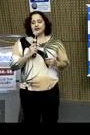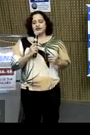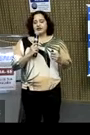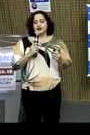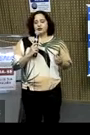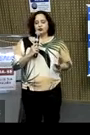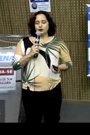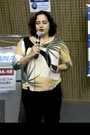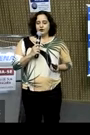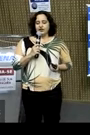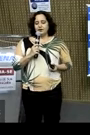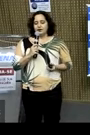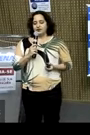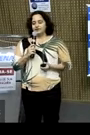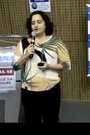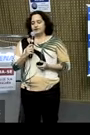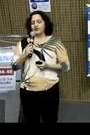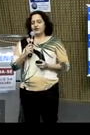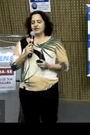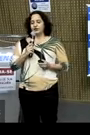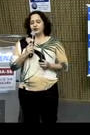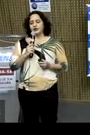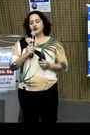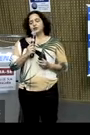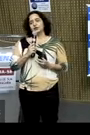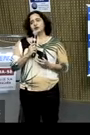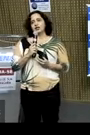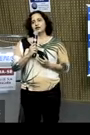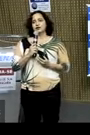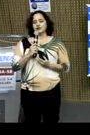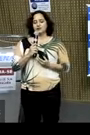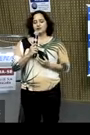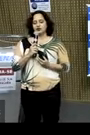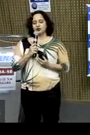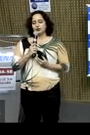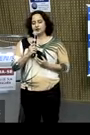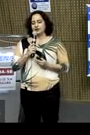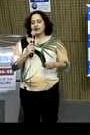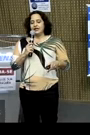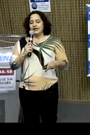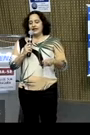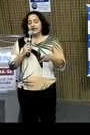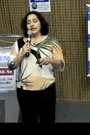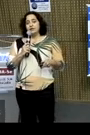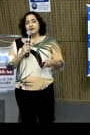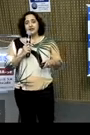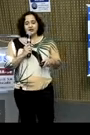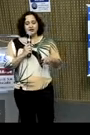parte do fisioterapeuta, e as reuniões para discussão de casos nós tivemos 21.